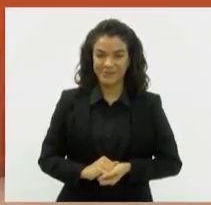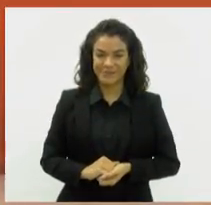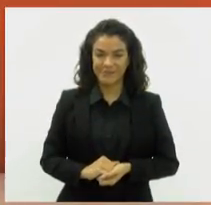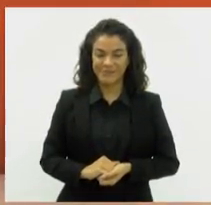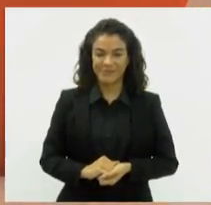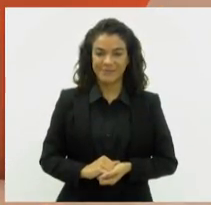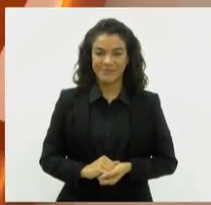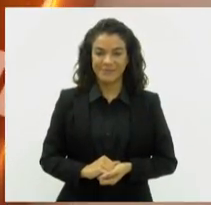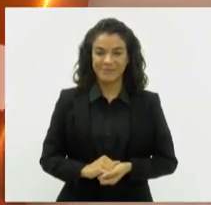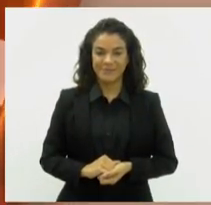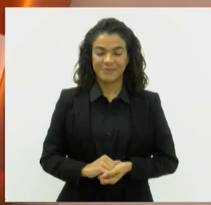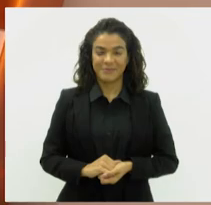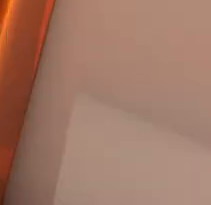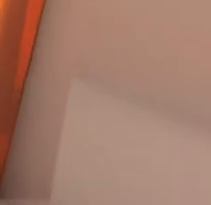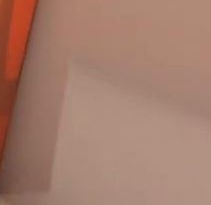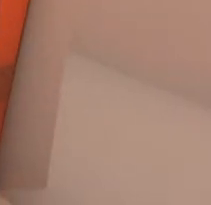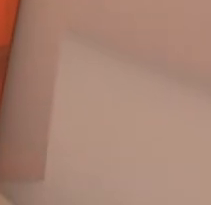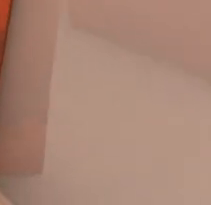Música